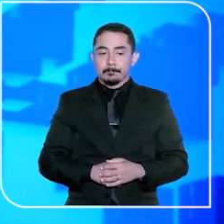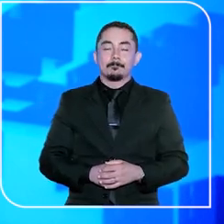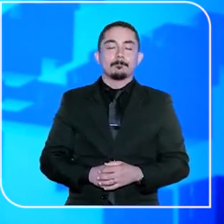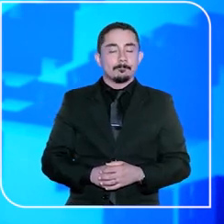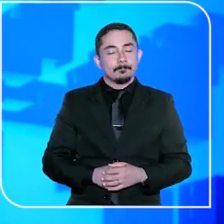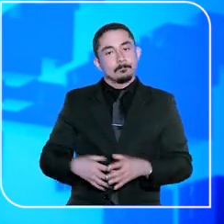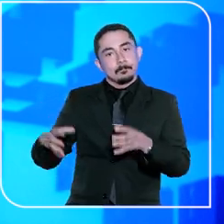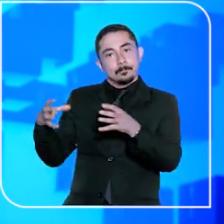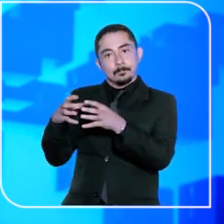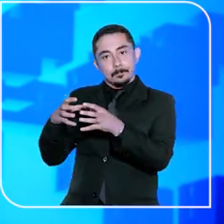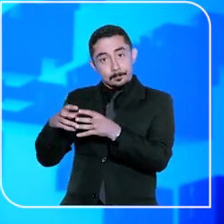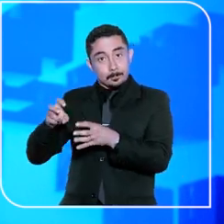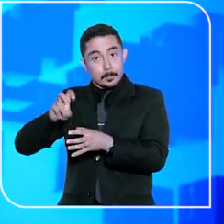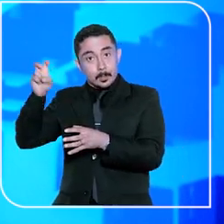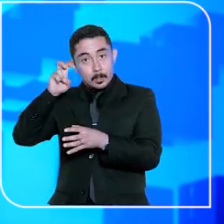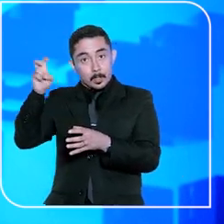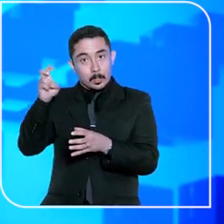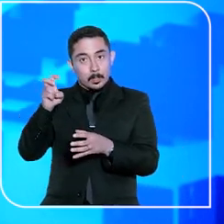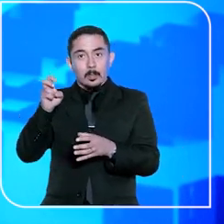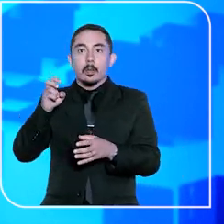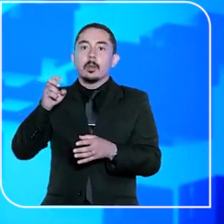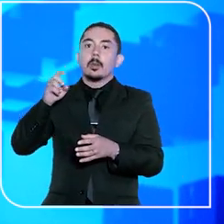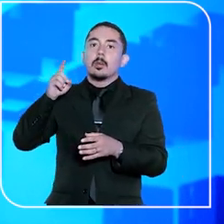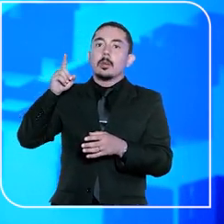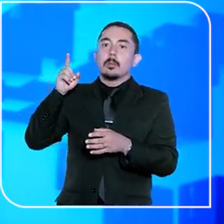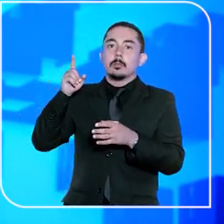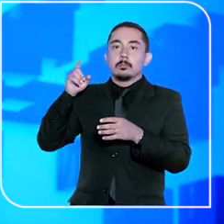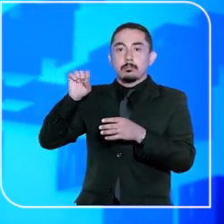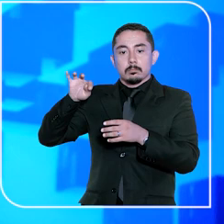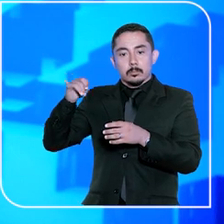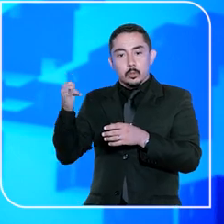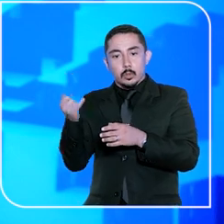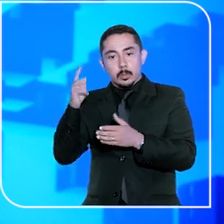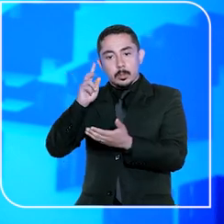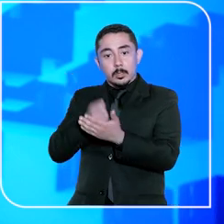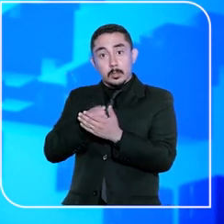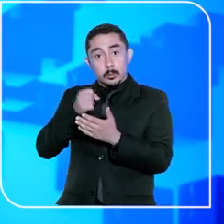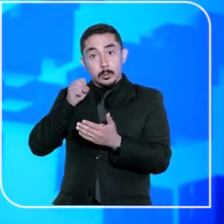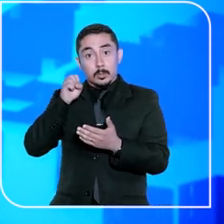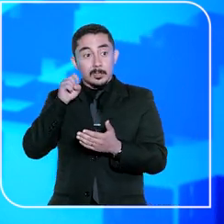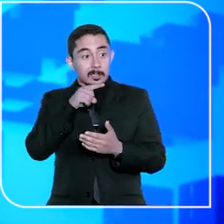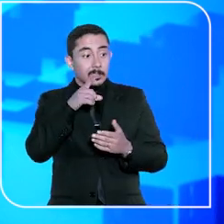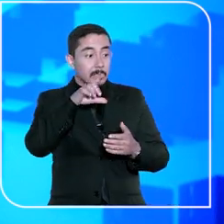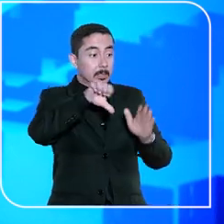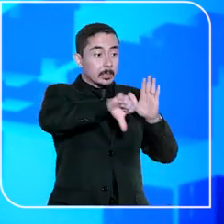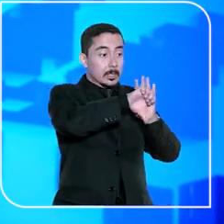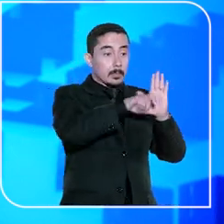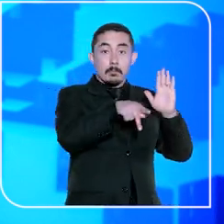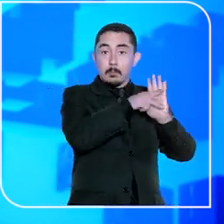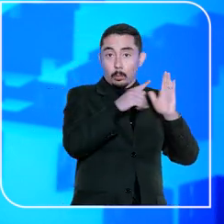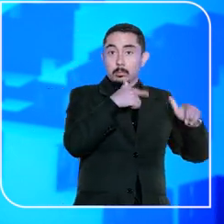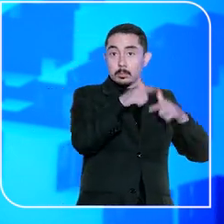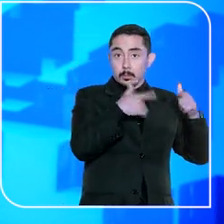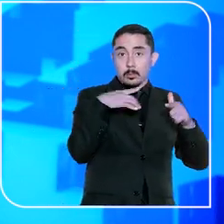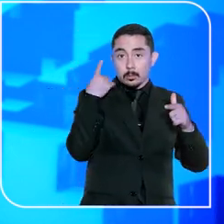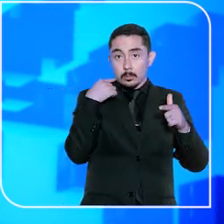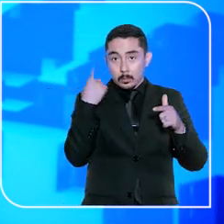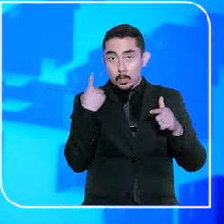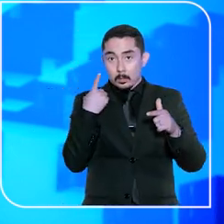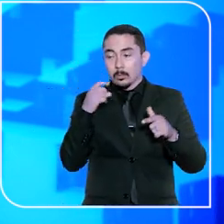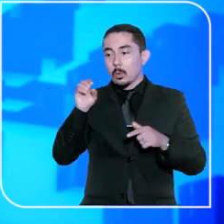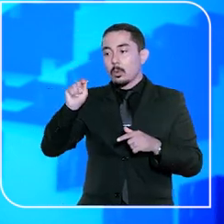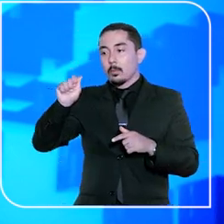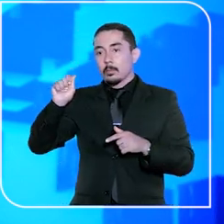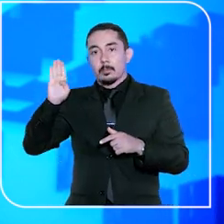STJ se um advogado responde por crimes no Exercício da profissão a OAB não pode atuar no processo para